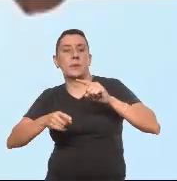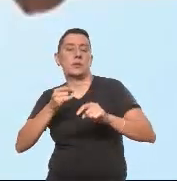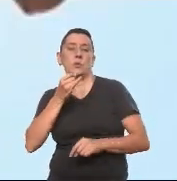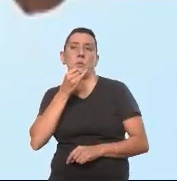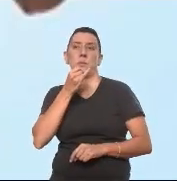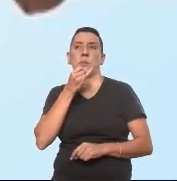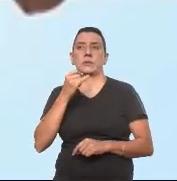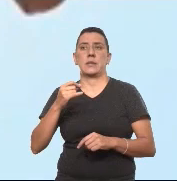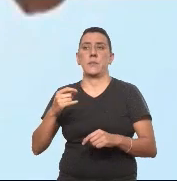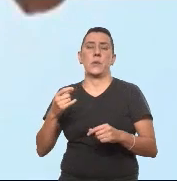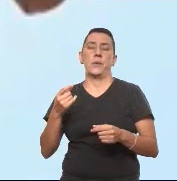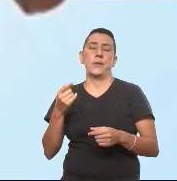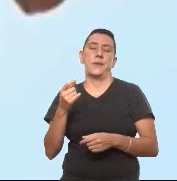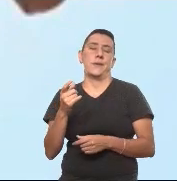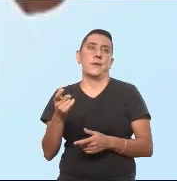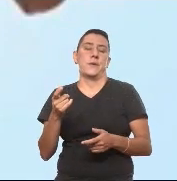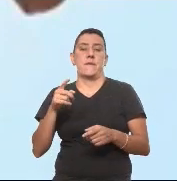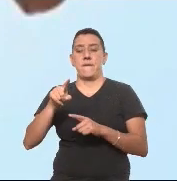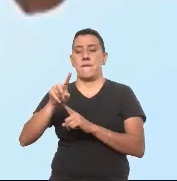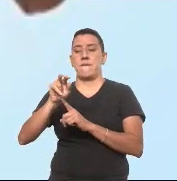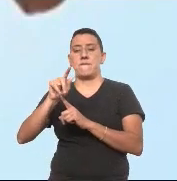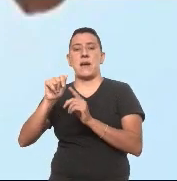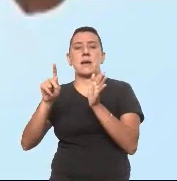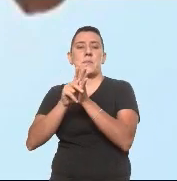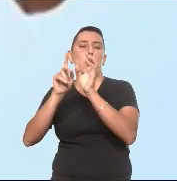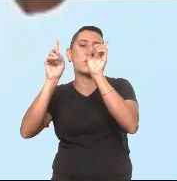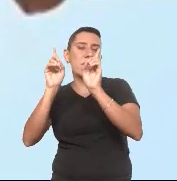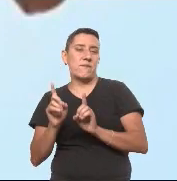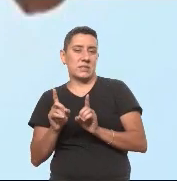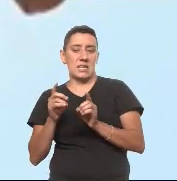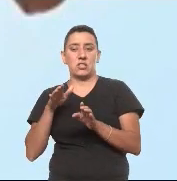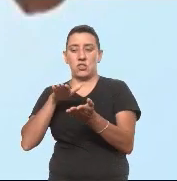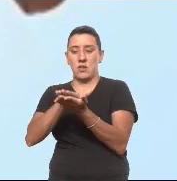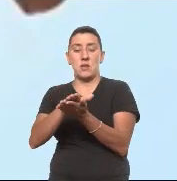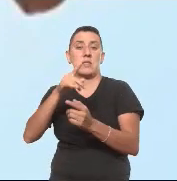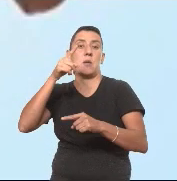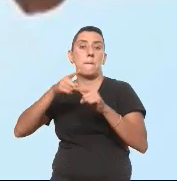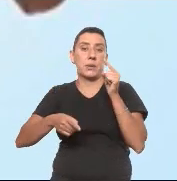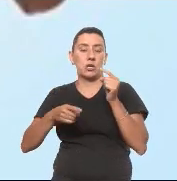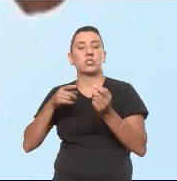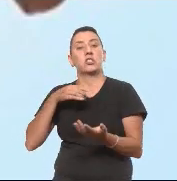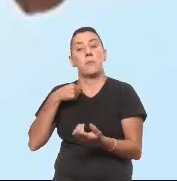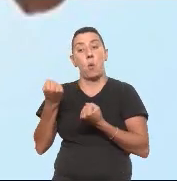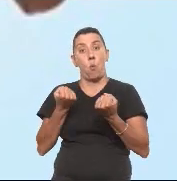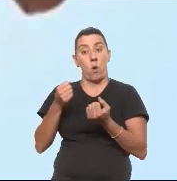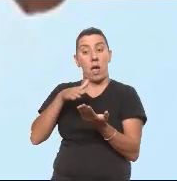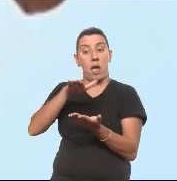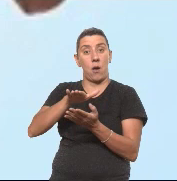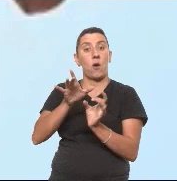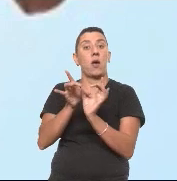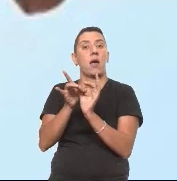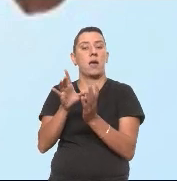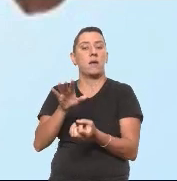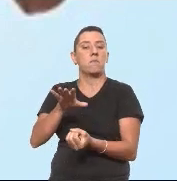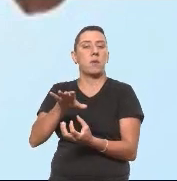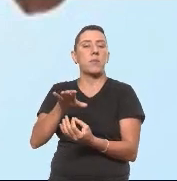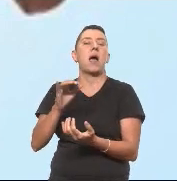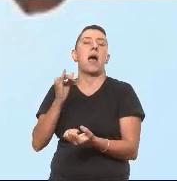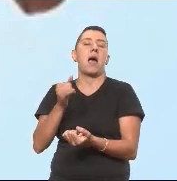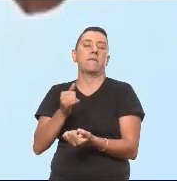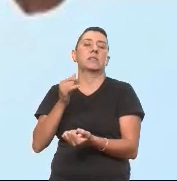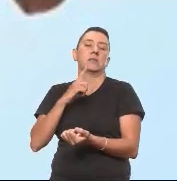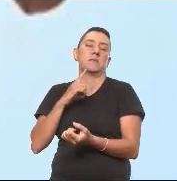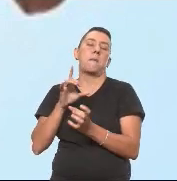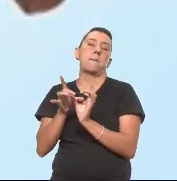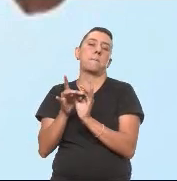por exemplo na frente de um hidrante ou na frente de uma vaga para deficiente e assim por diante eu e finalmente o monitor a isso e fazia